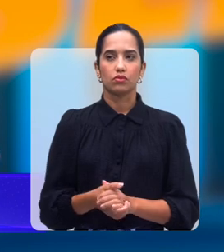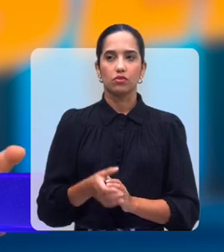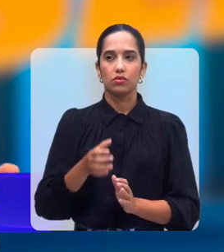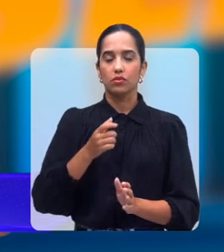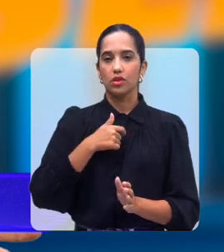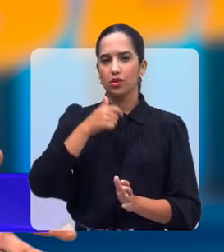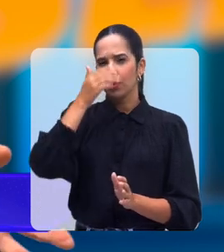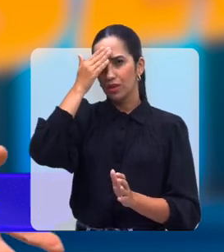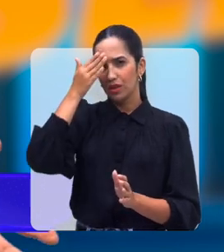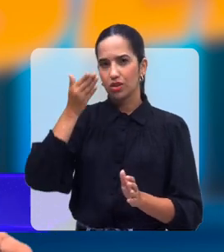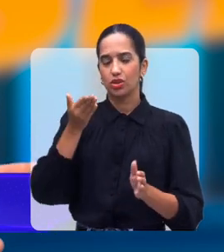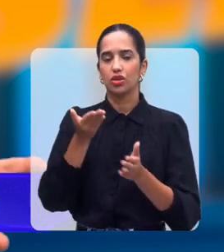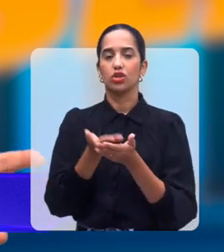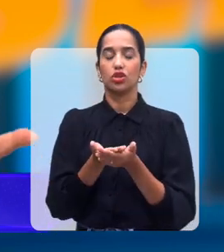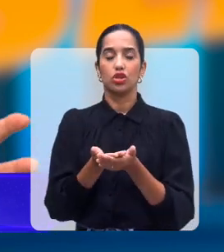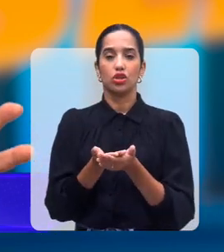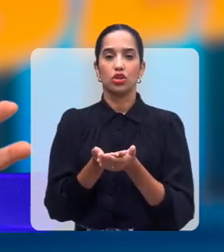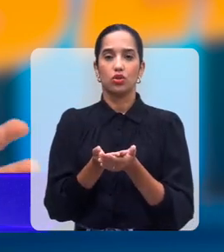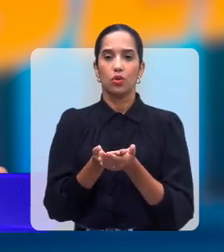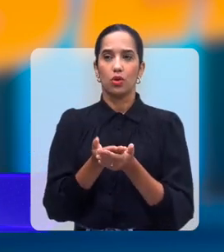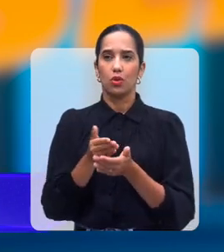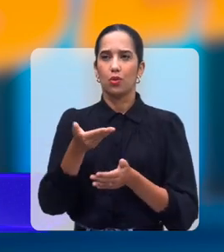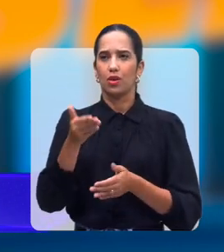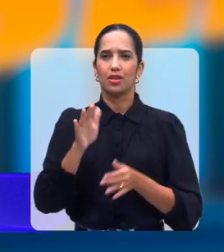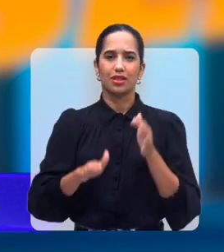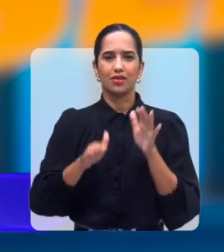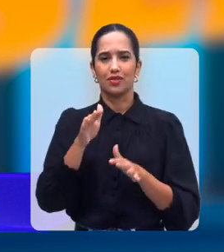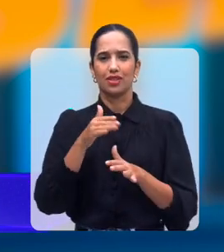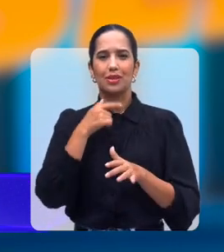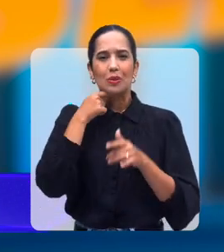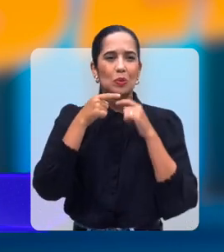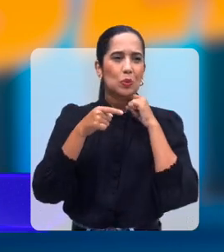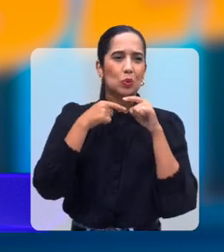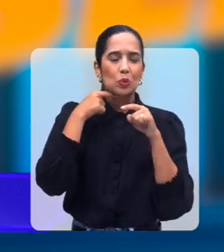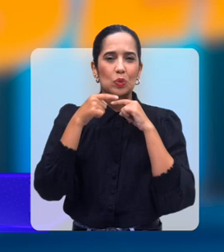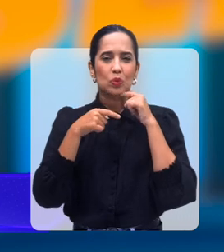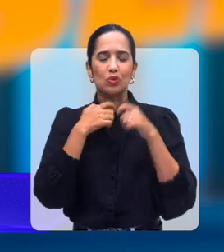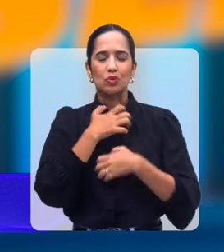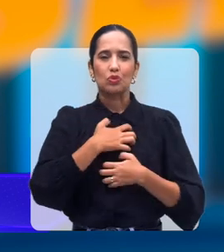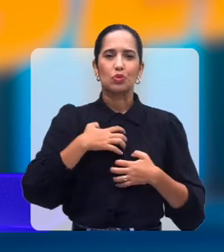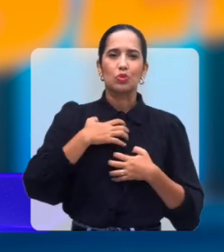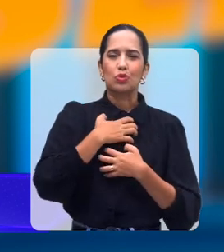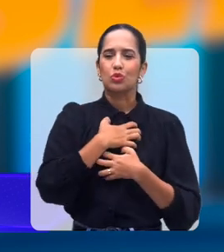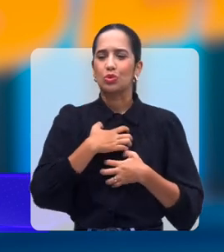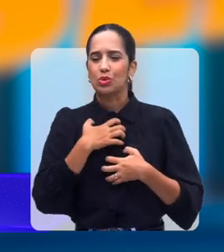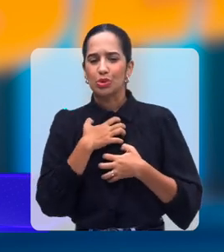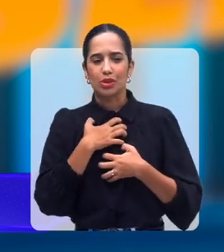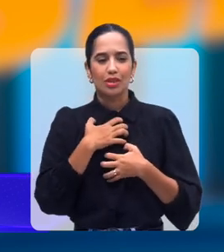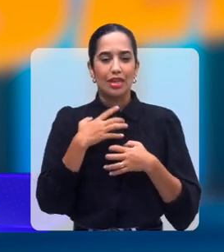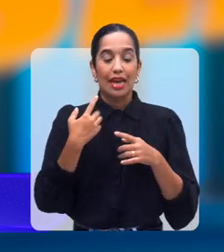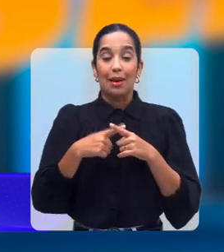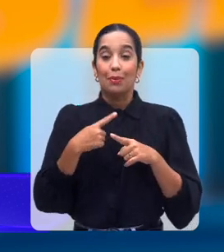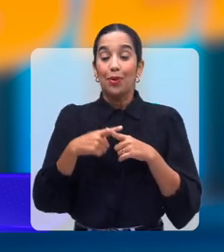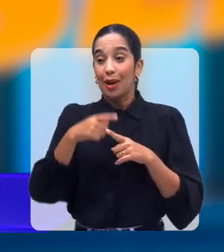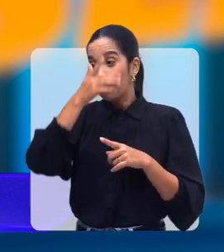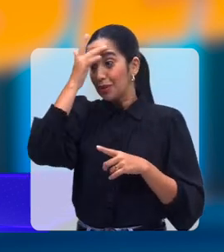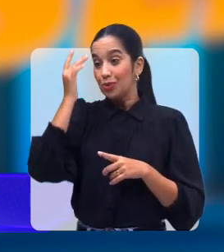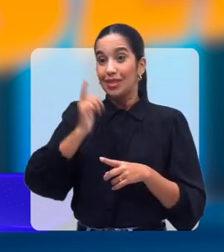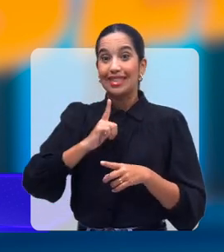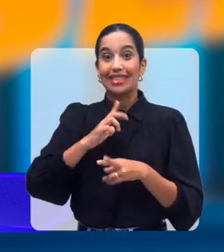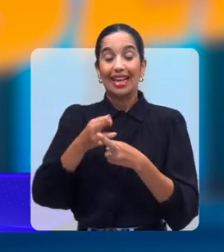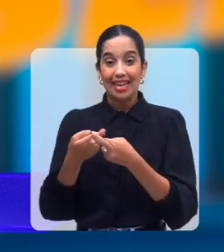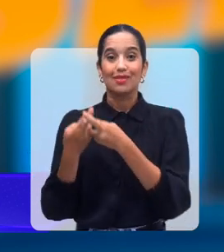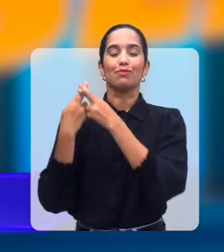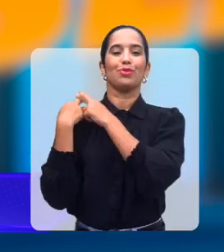que quando a pessoa fica nessa insegurança, né, como você falou, Sim. É responsabilidade. É quando a pessoa